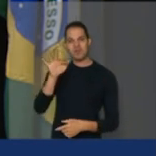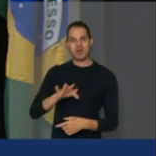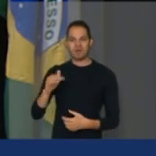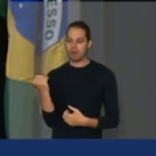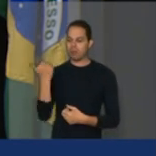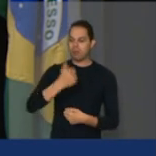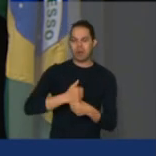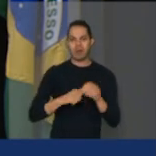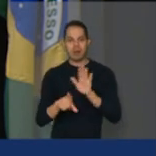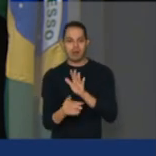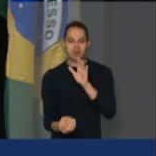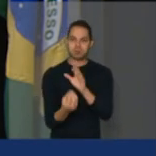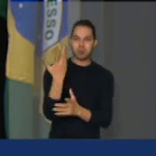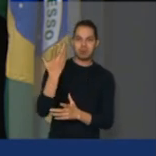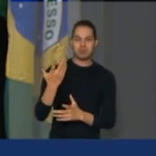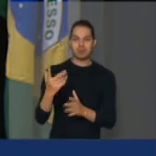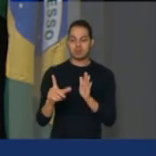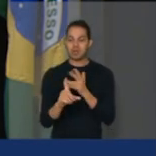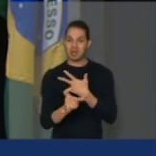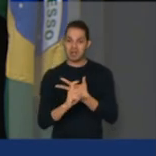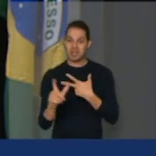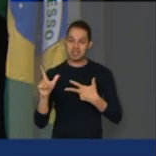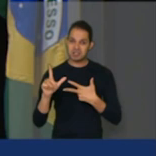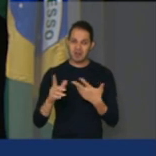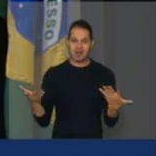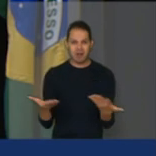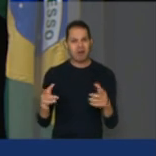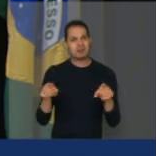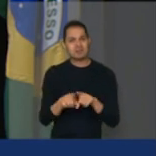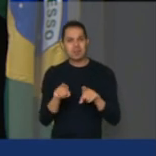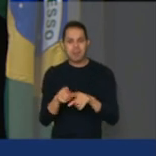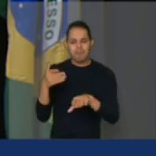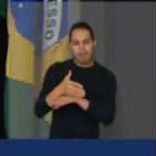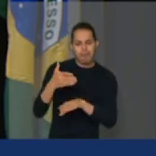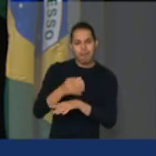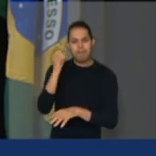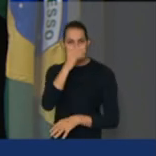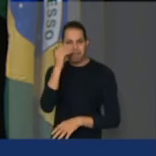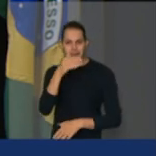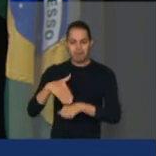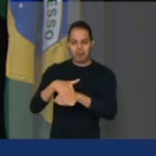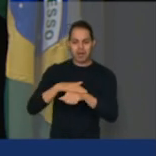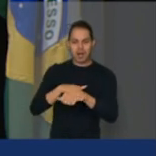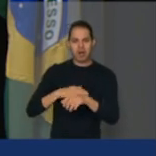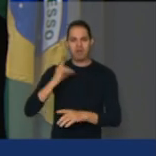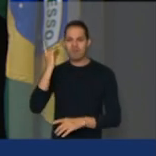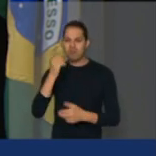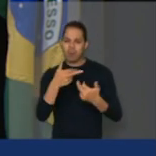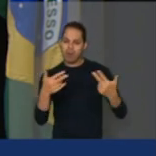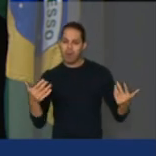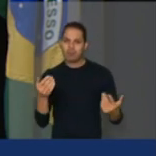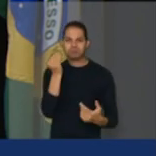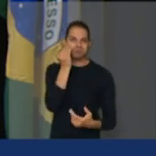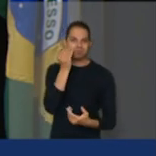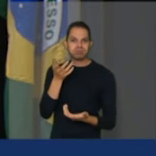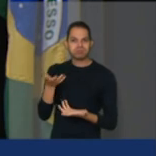Urbano neste João no lugar do Legislativo agora também estão interferindo nas conversas com deputados para